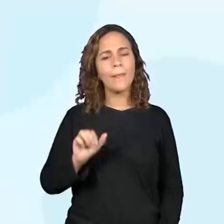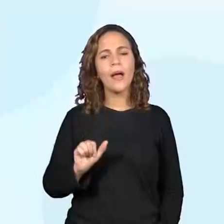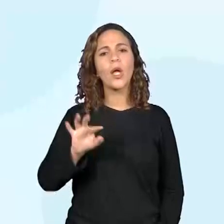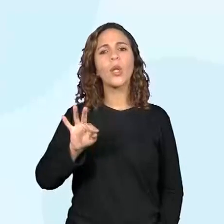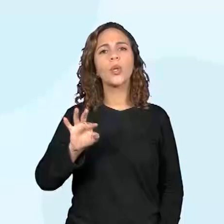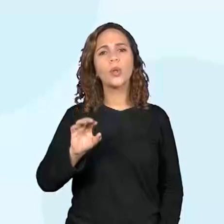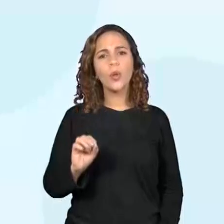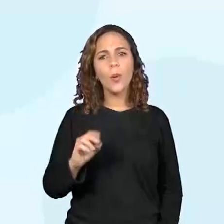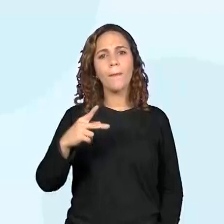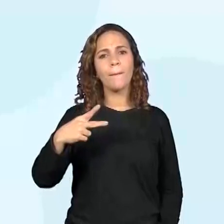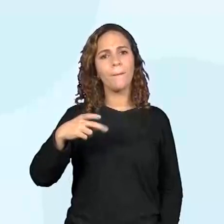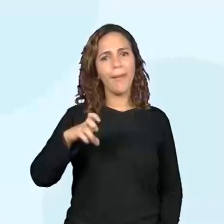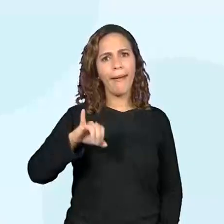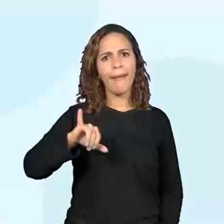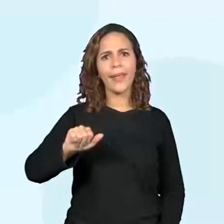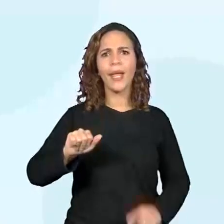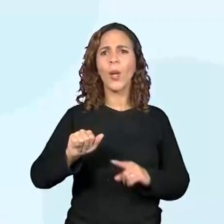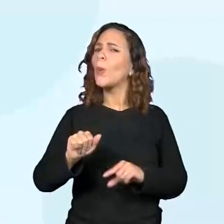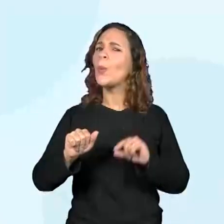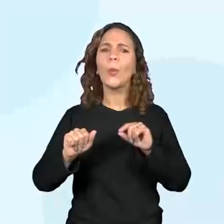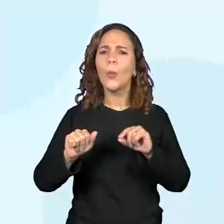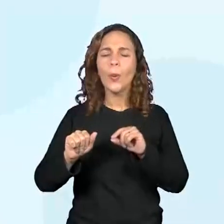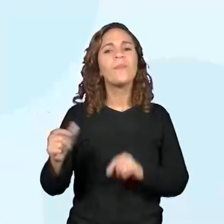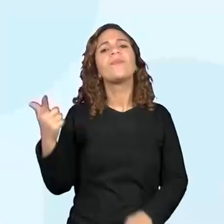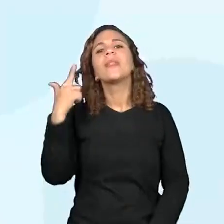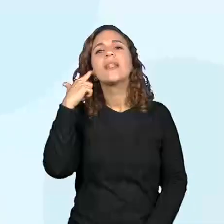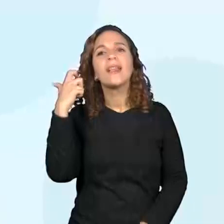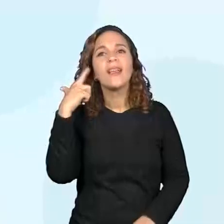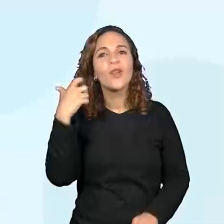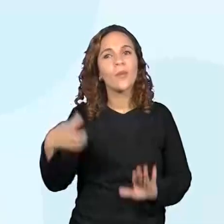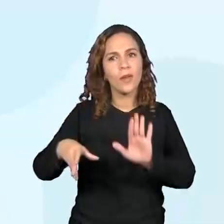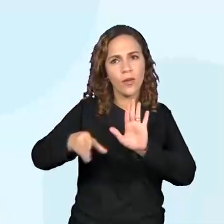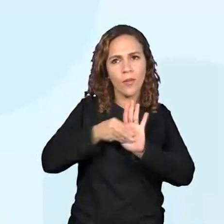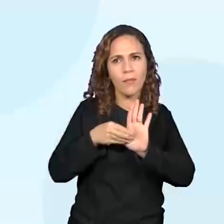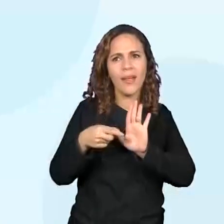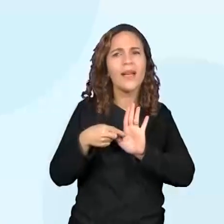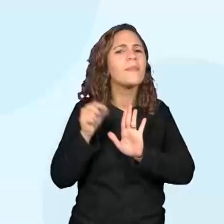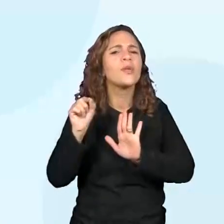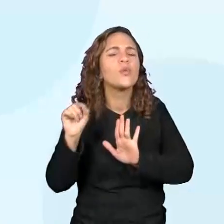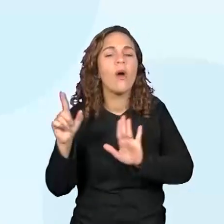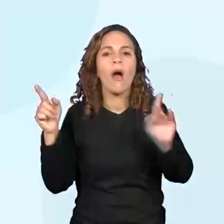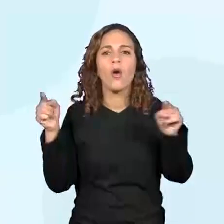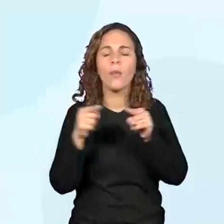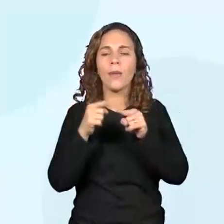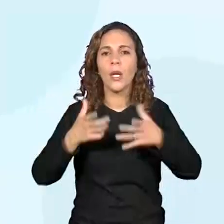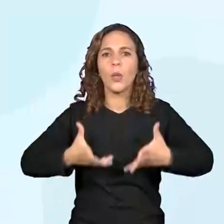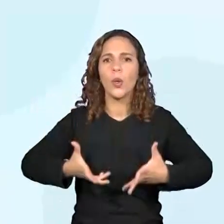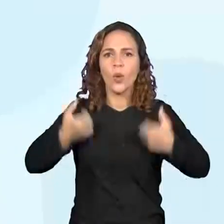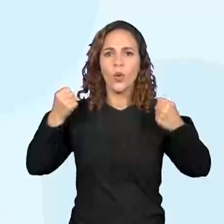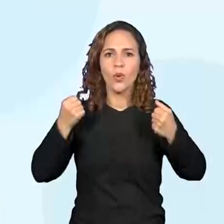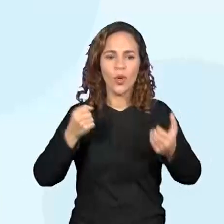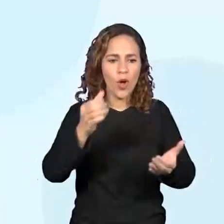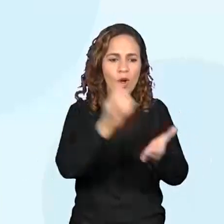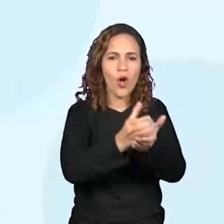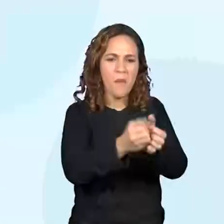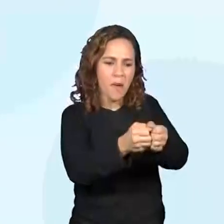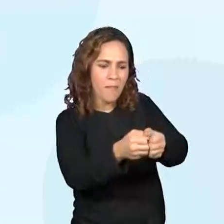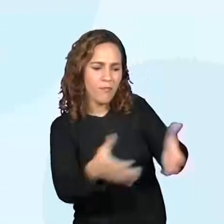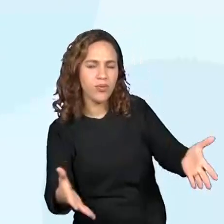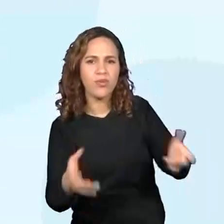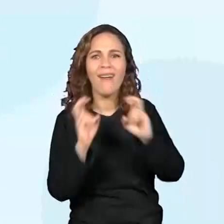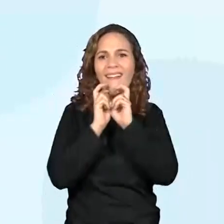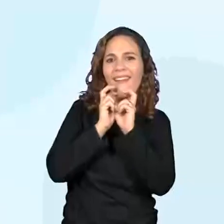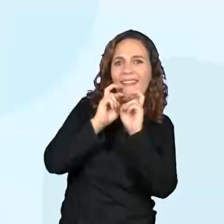os balões, igual nós falamos, de pensamento, de fala, de grito, de susto. E temos também aqui esse